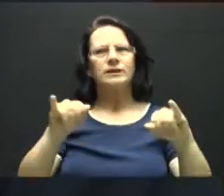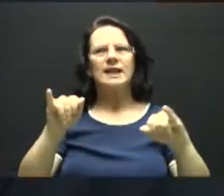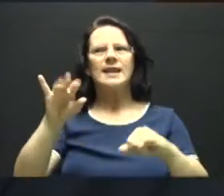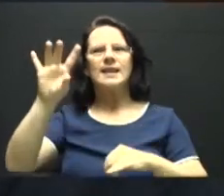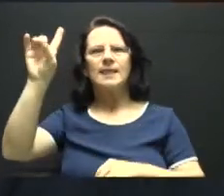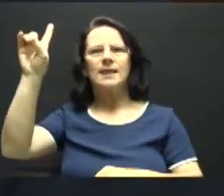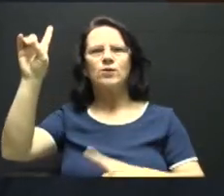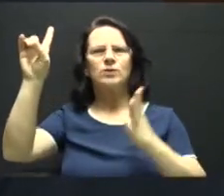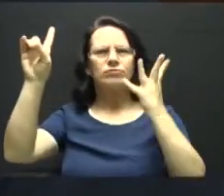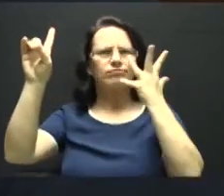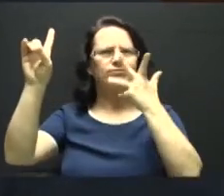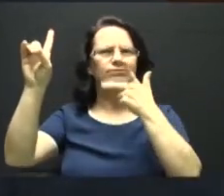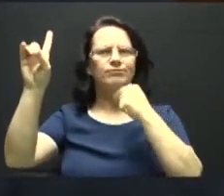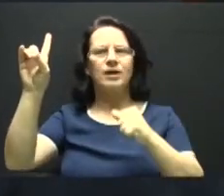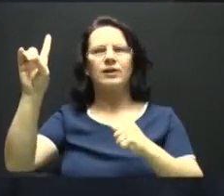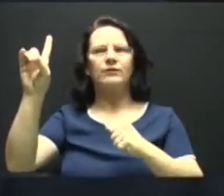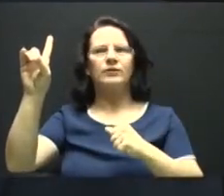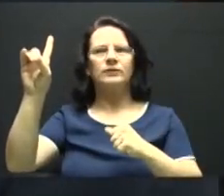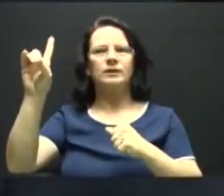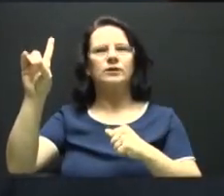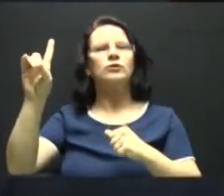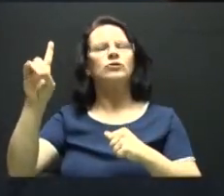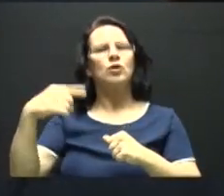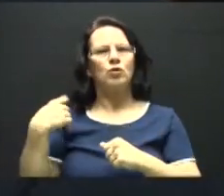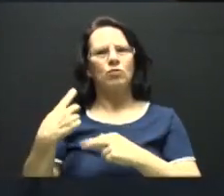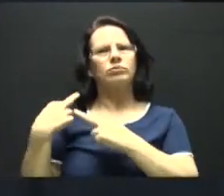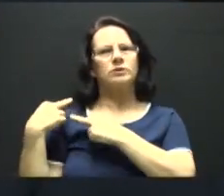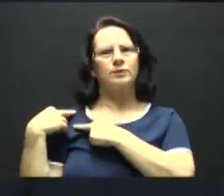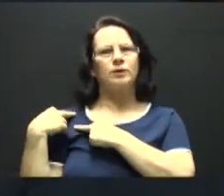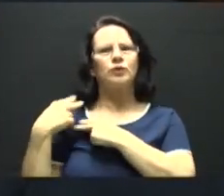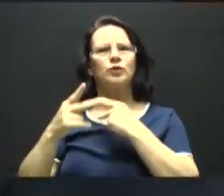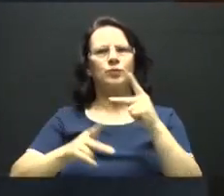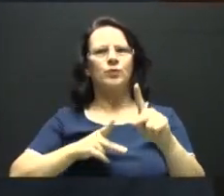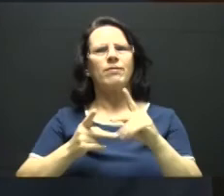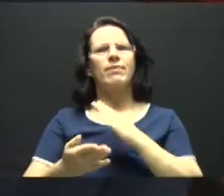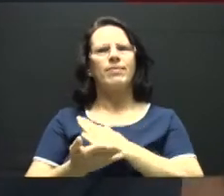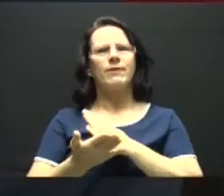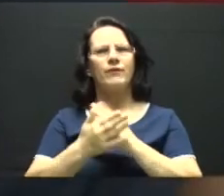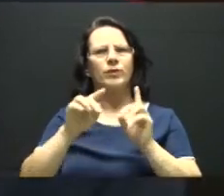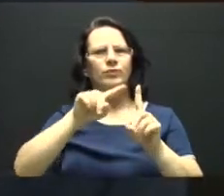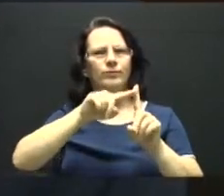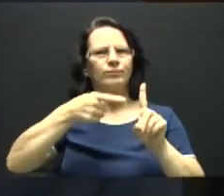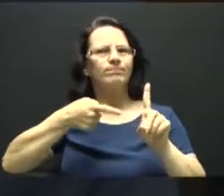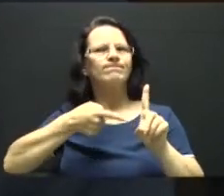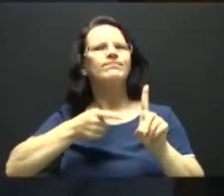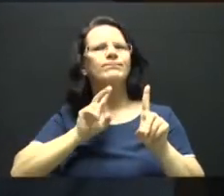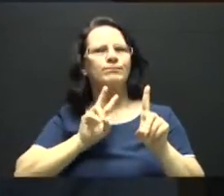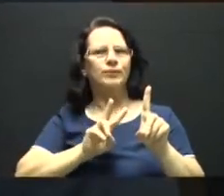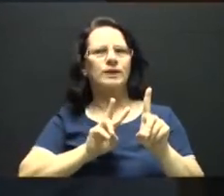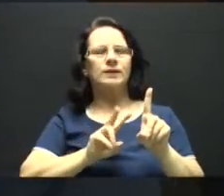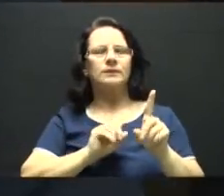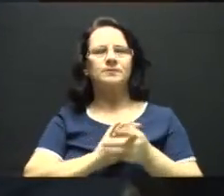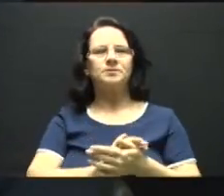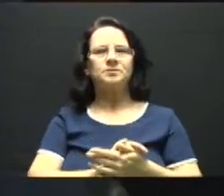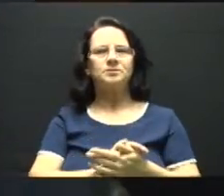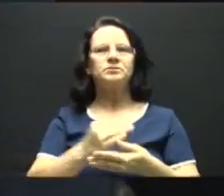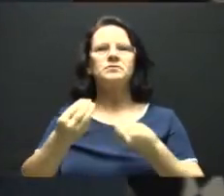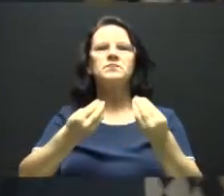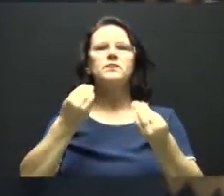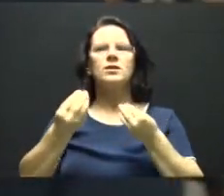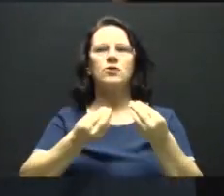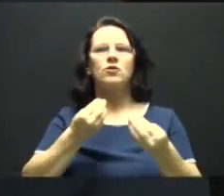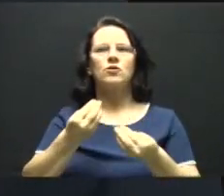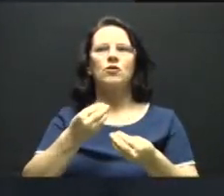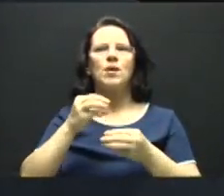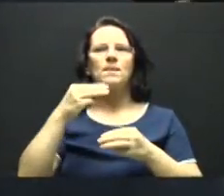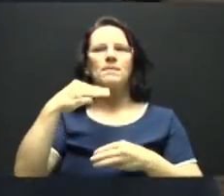maravilhoso e nós como representante do povo precisamos defender a vida desde o momento da concepção a mensagem fica para toda a população nesse exato